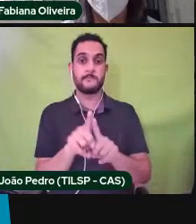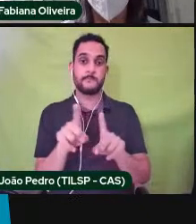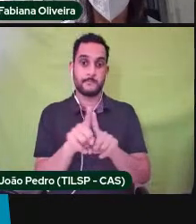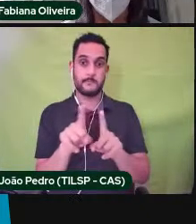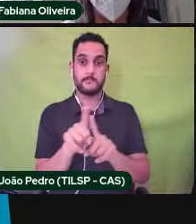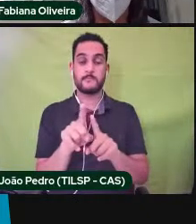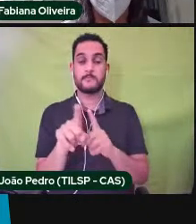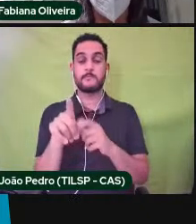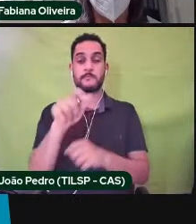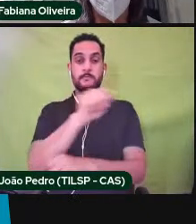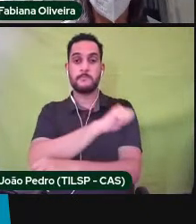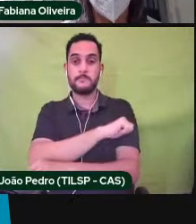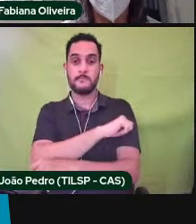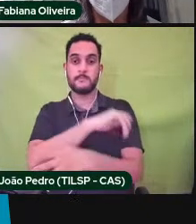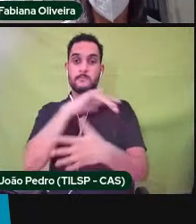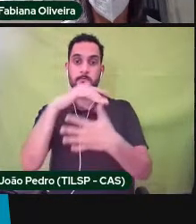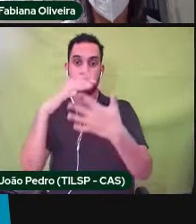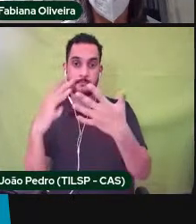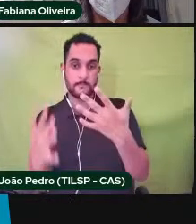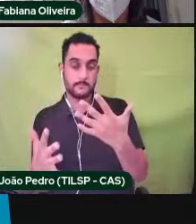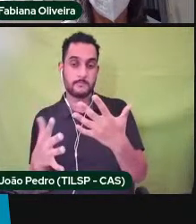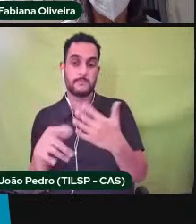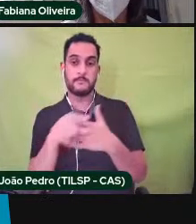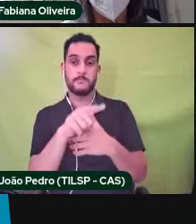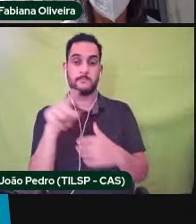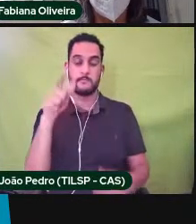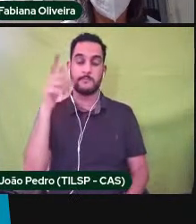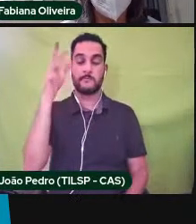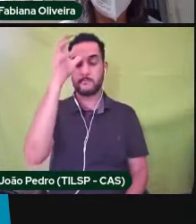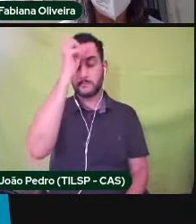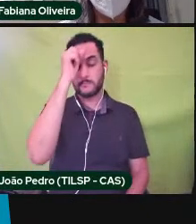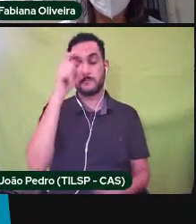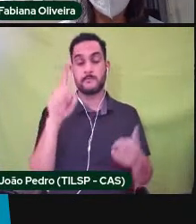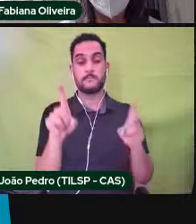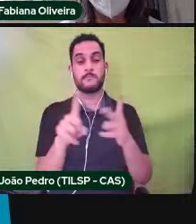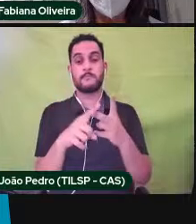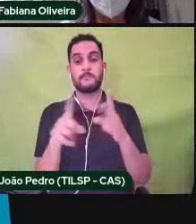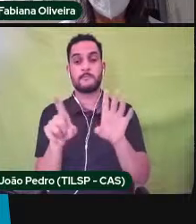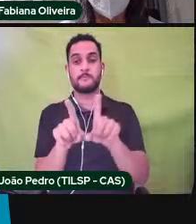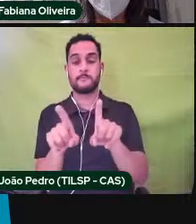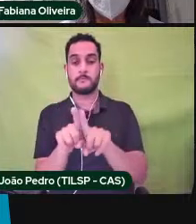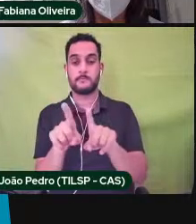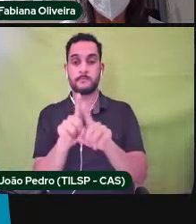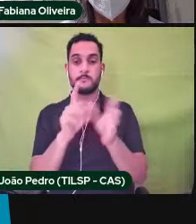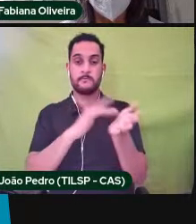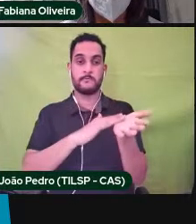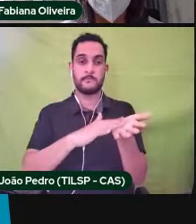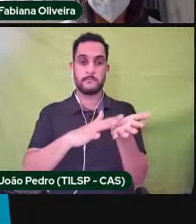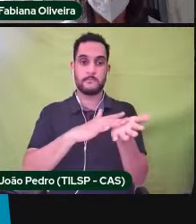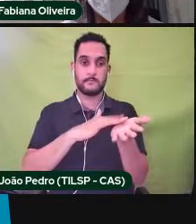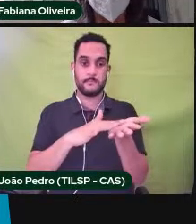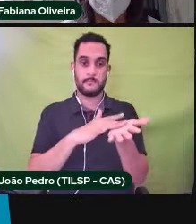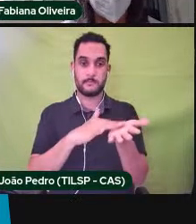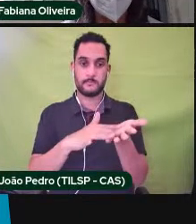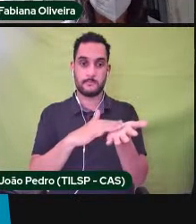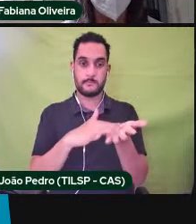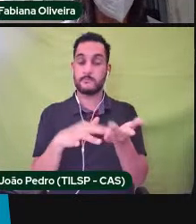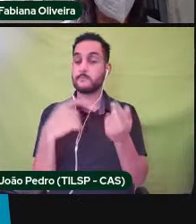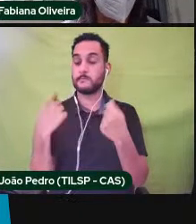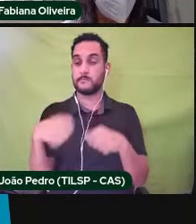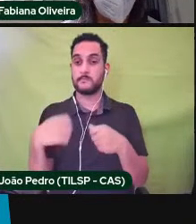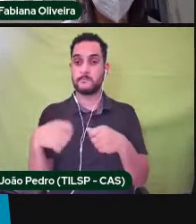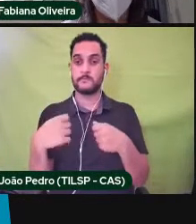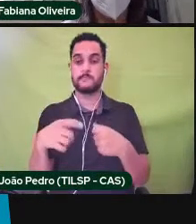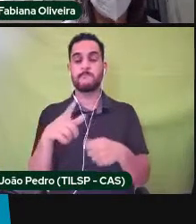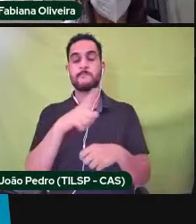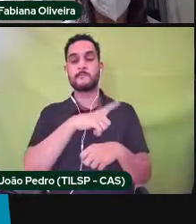quem atende o estudo, para quem atende a pessoa com cegueira, tá? Porque eles precisam ampliar suas habilidades funcionais,